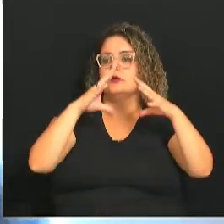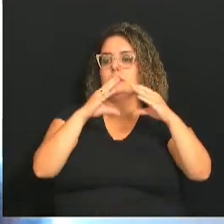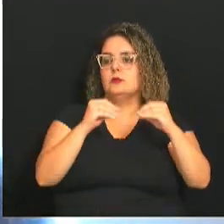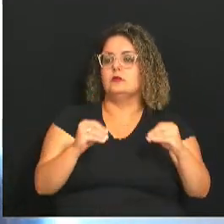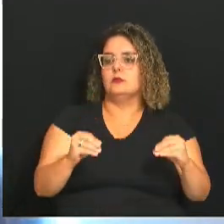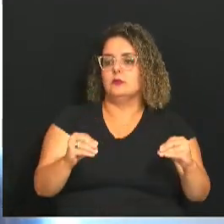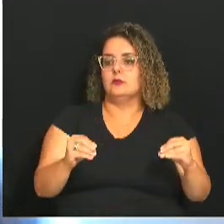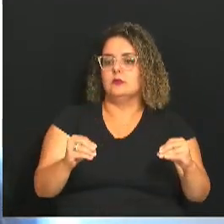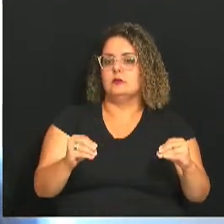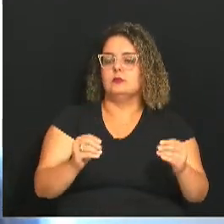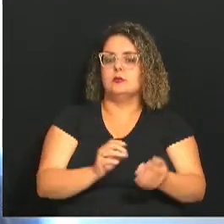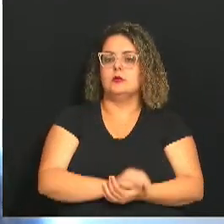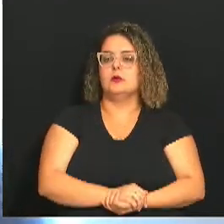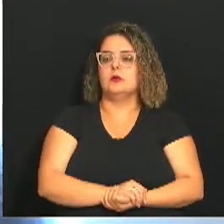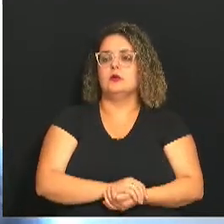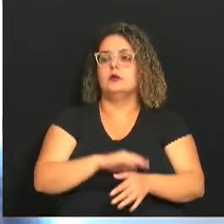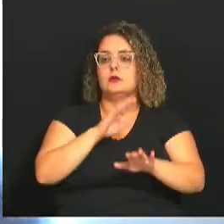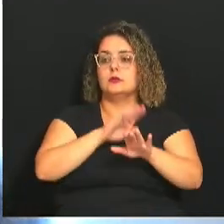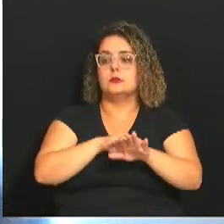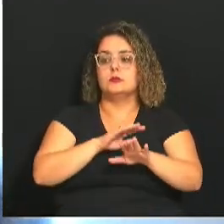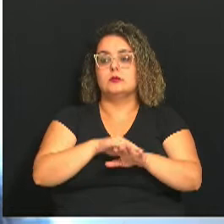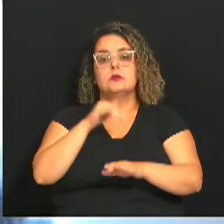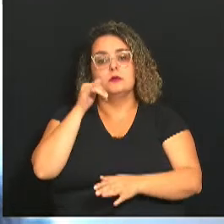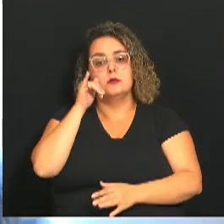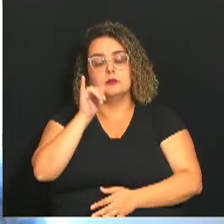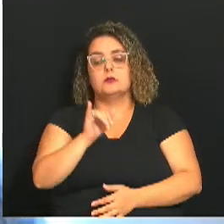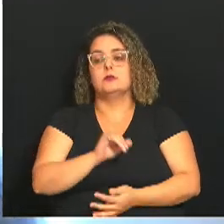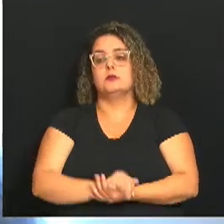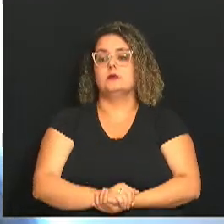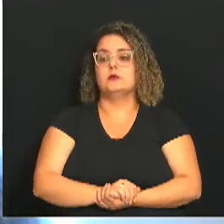ação preventiva, né, educacional e que